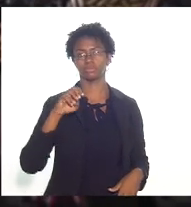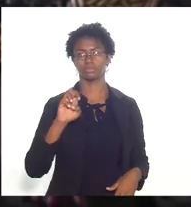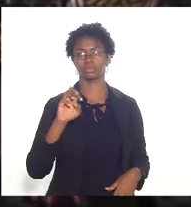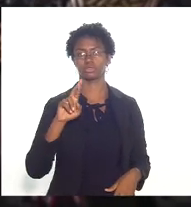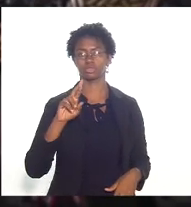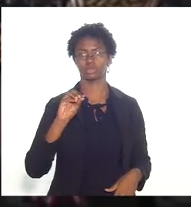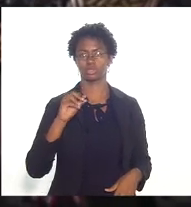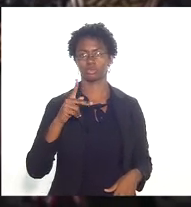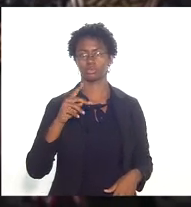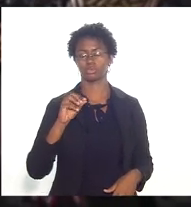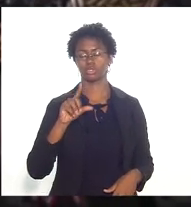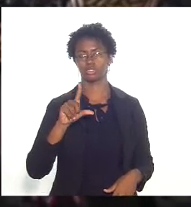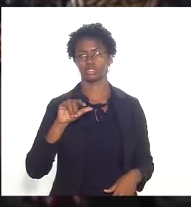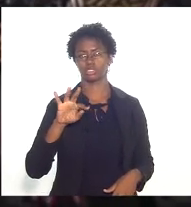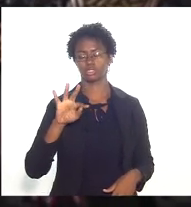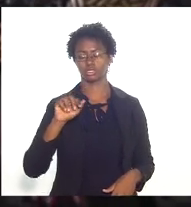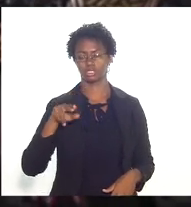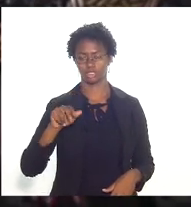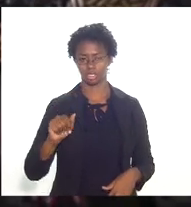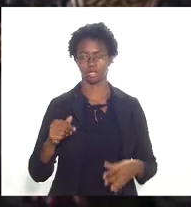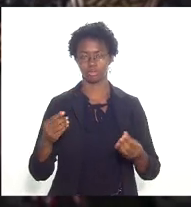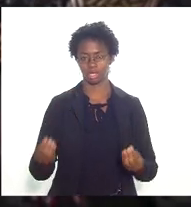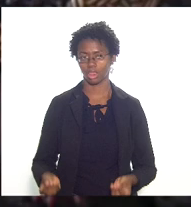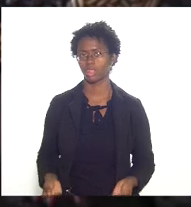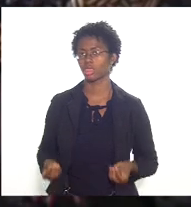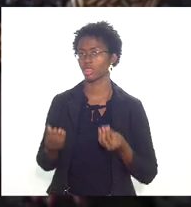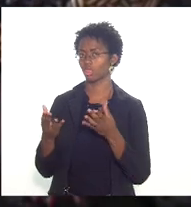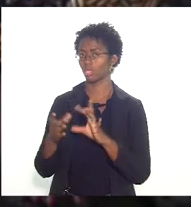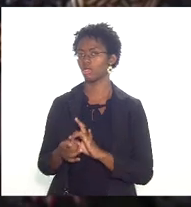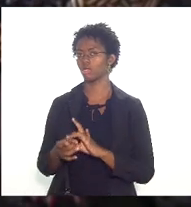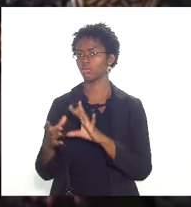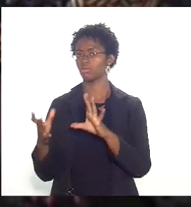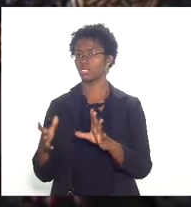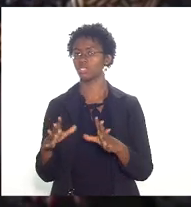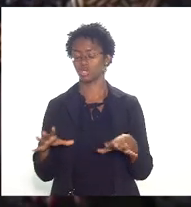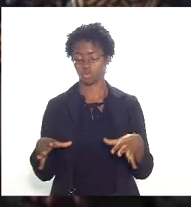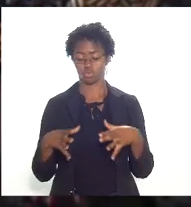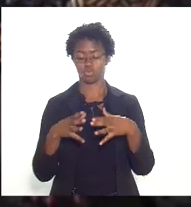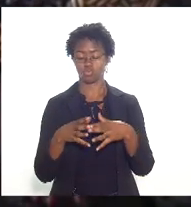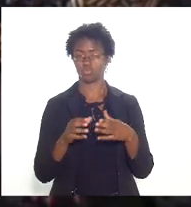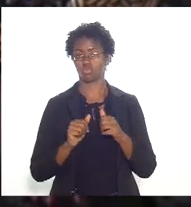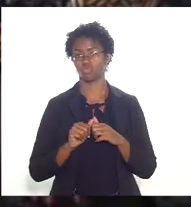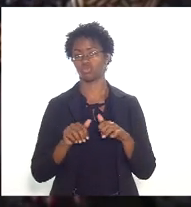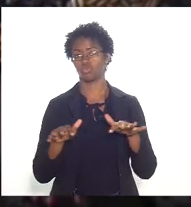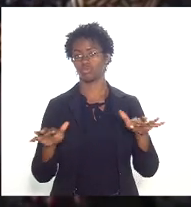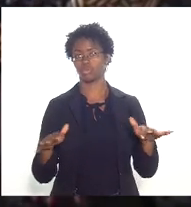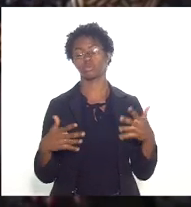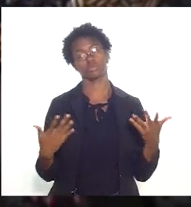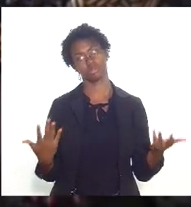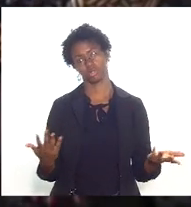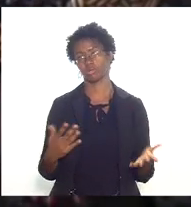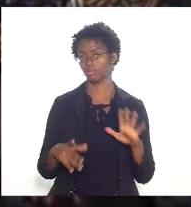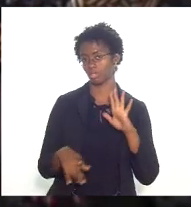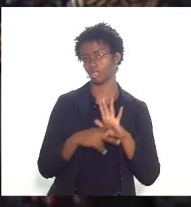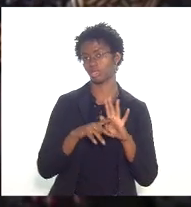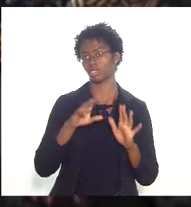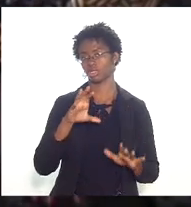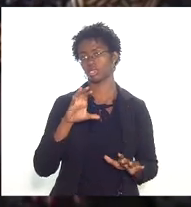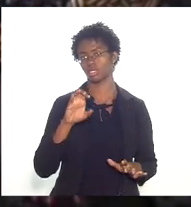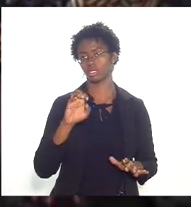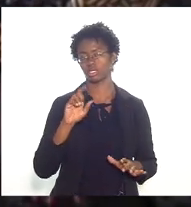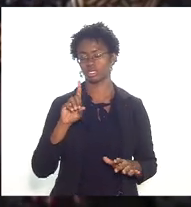fazer a concessão em conjunto do da distribuição que por acaso é é da Cedae